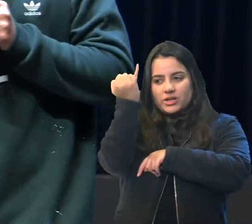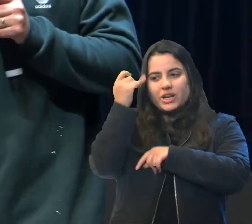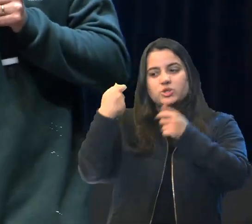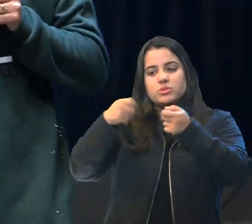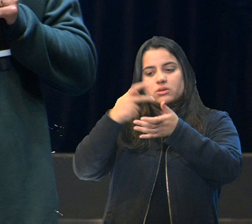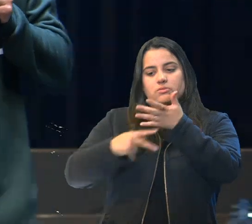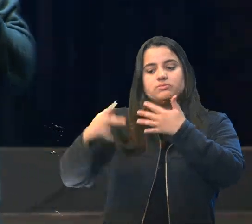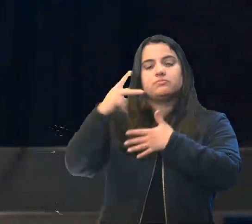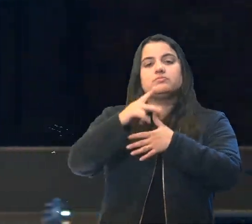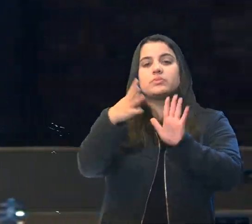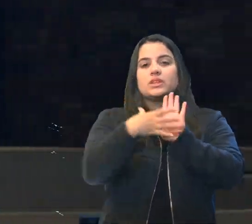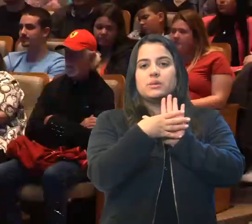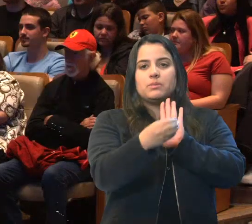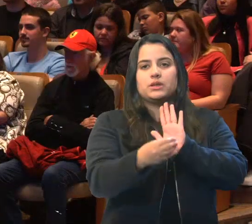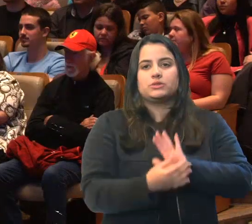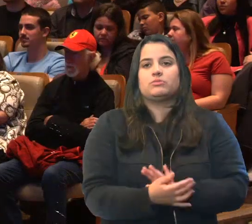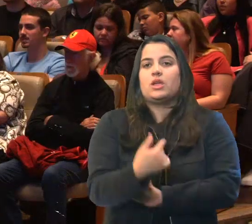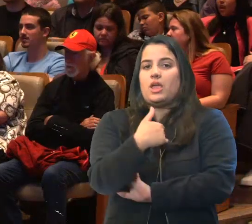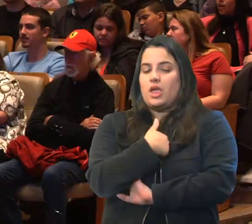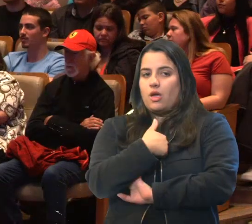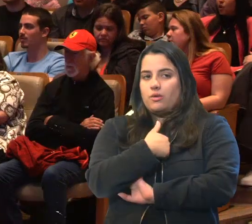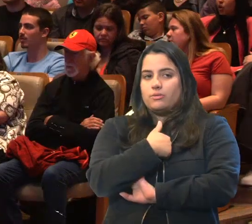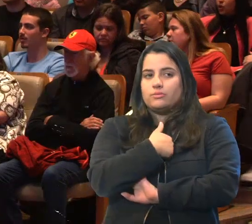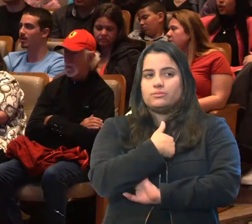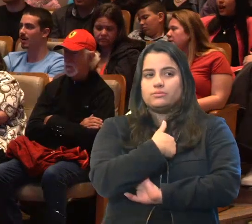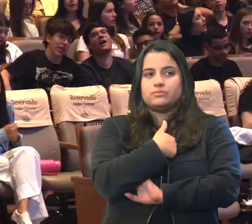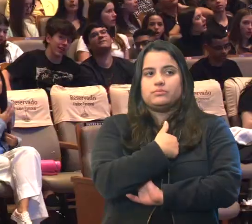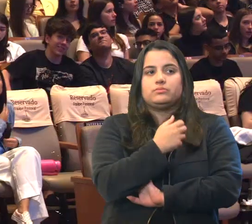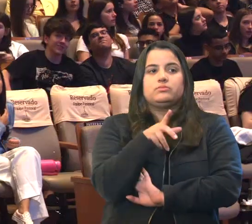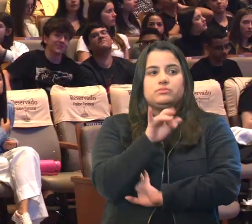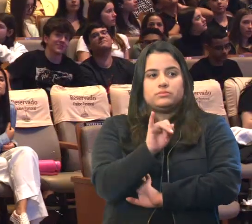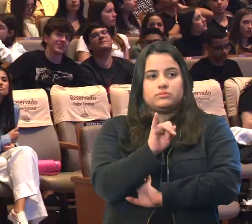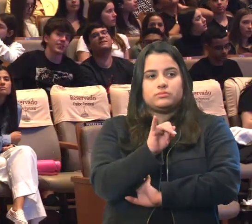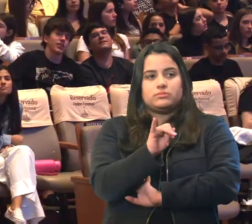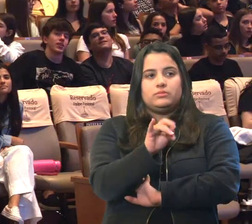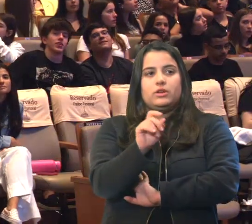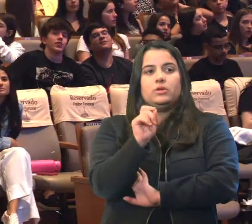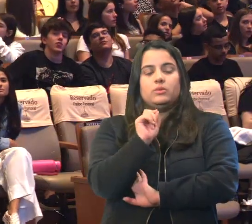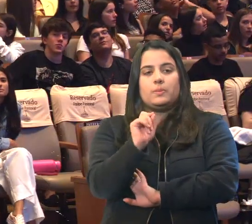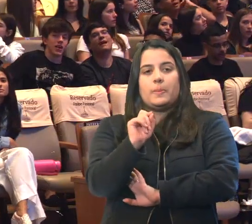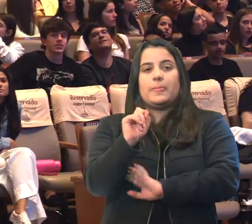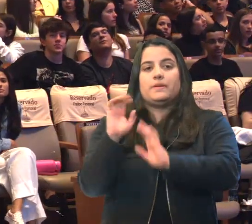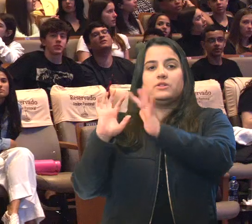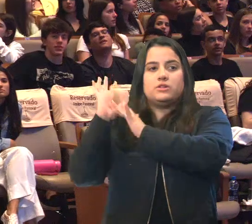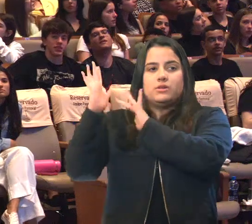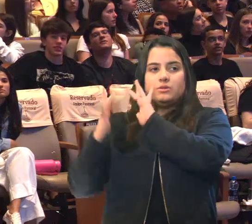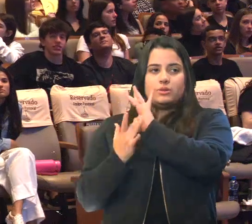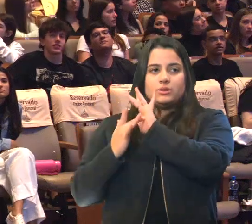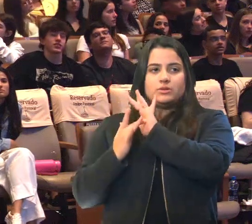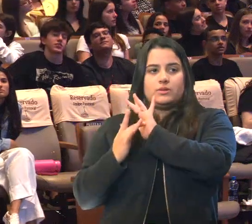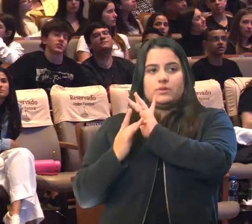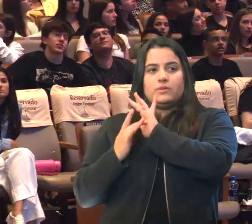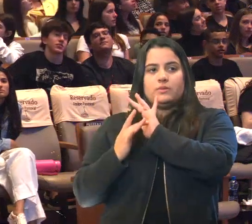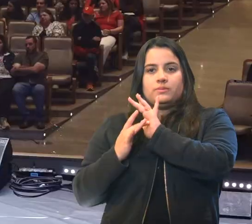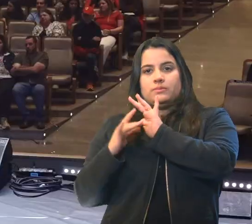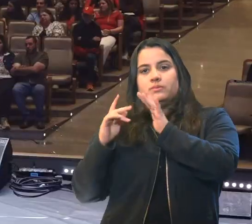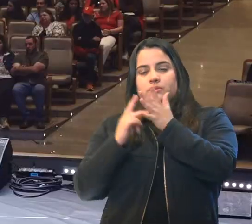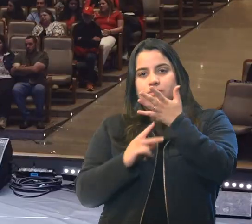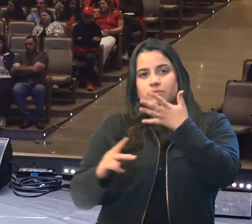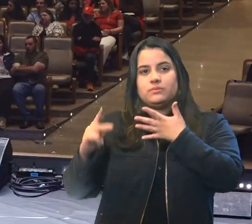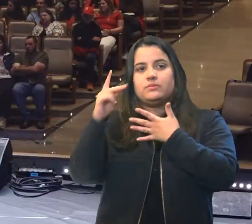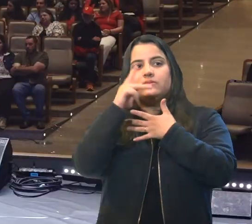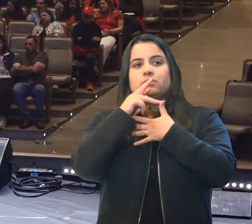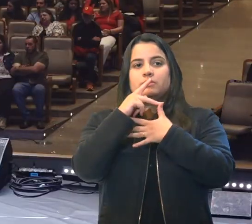assim comigo: eu vou colocar o mais importante no lugar